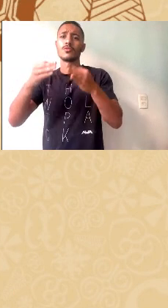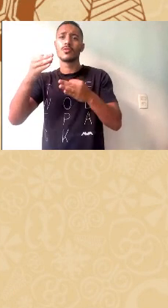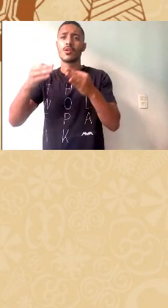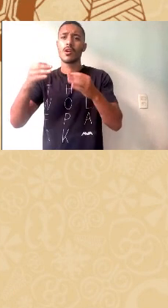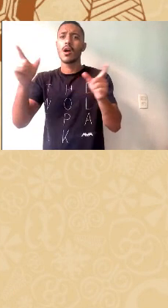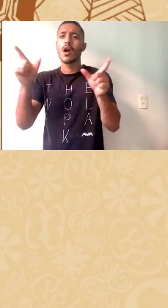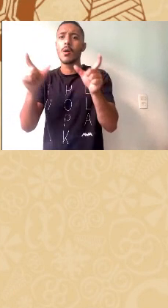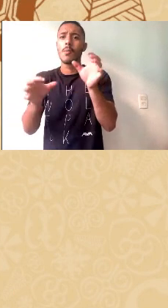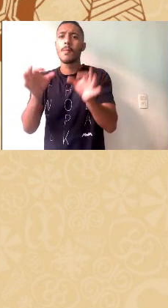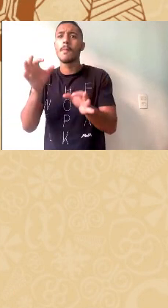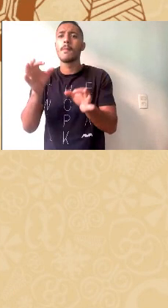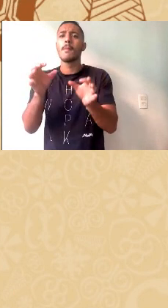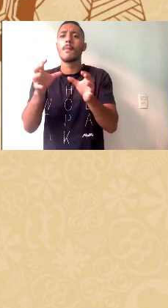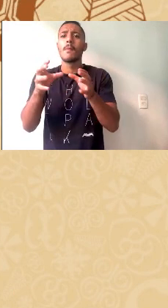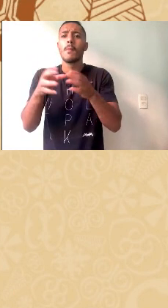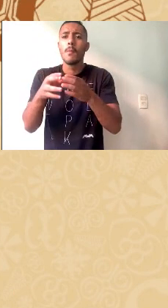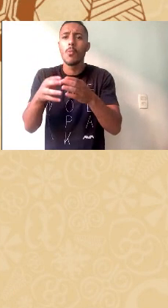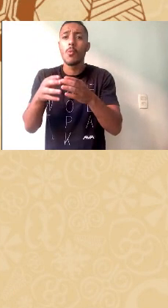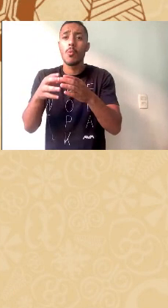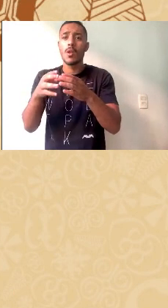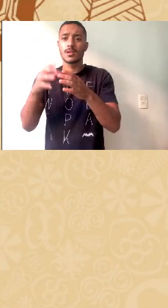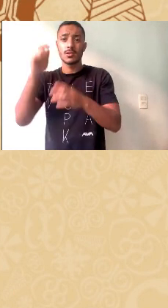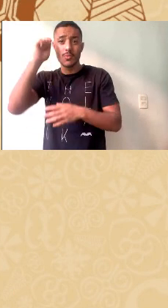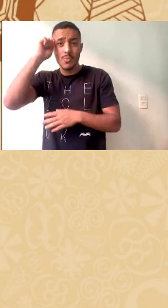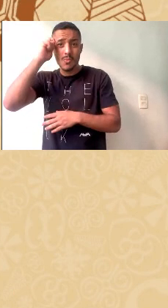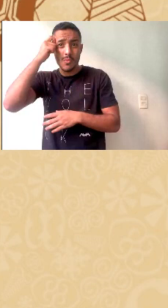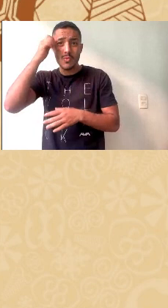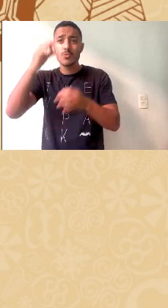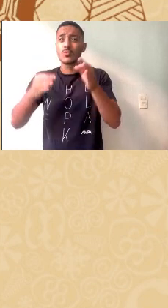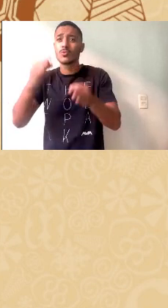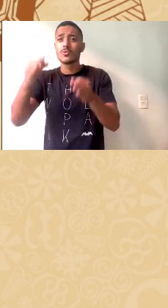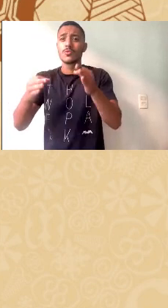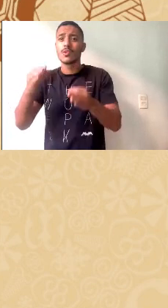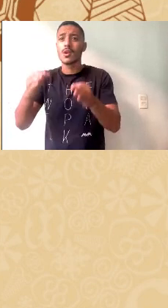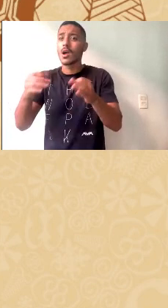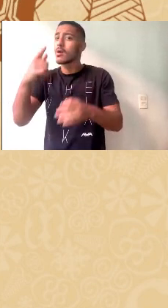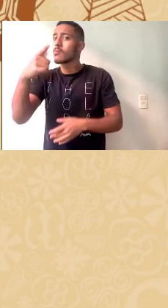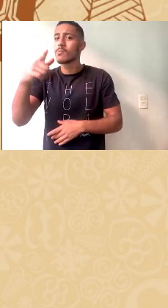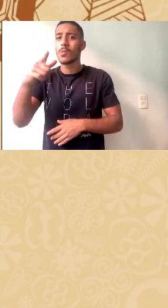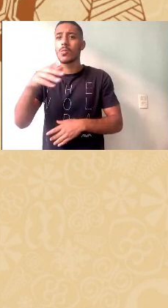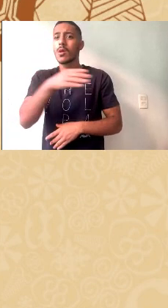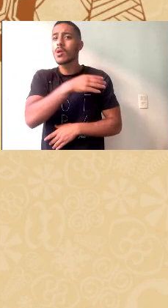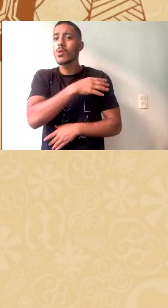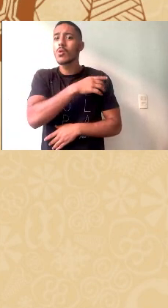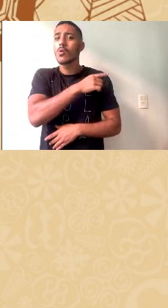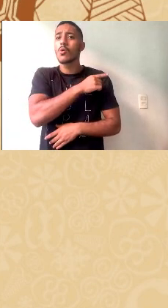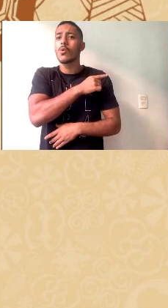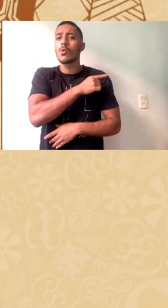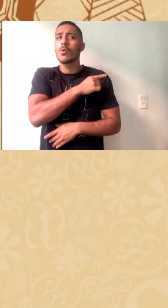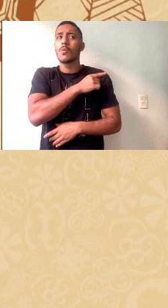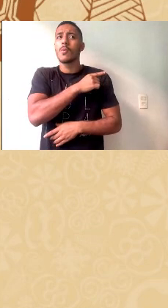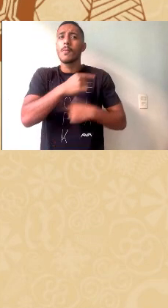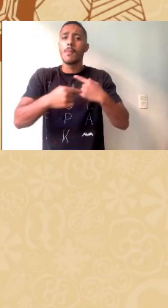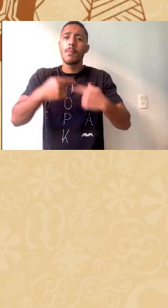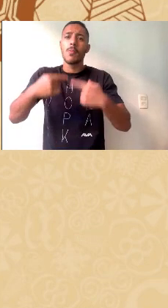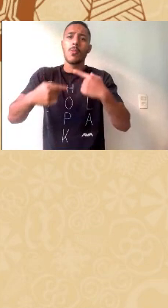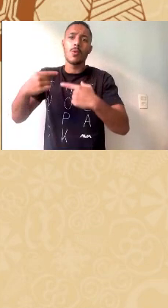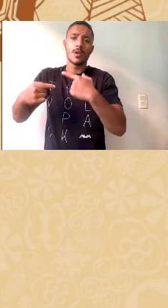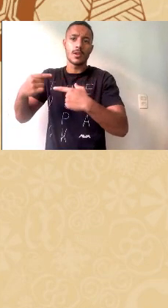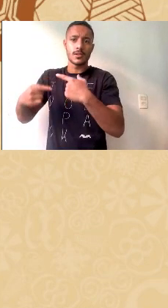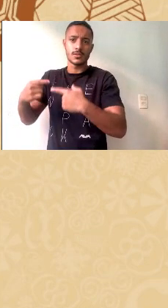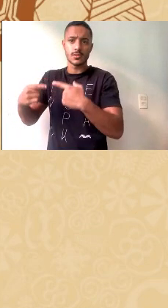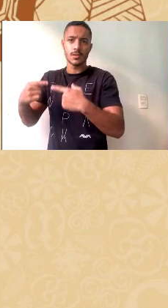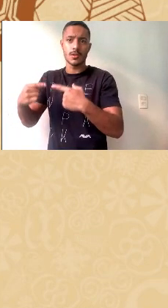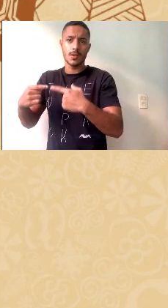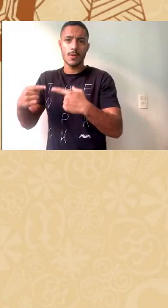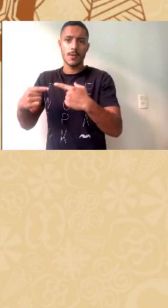inclusive, vai ajudar a justificar a ausência de políticas para essa população, né, por parte do Estado. E, junto com isso, a